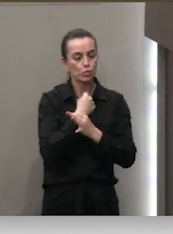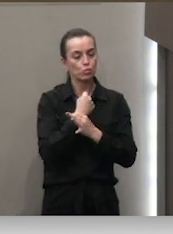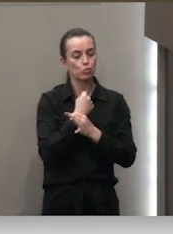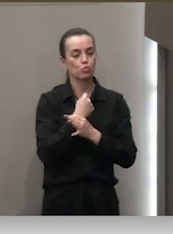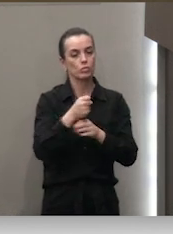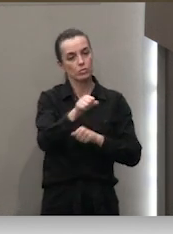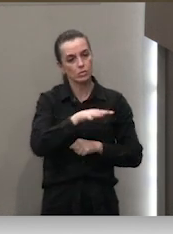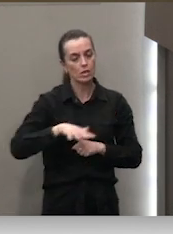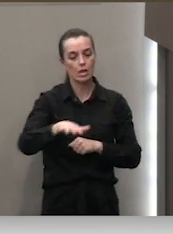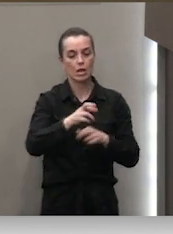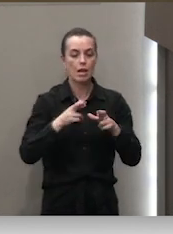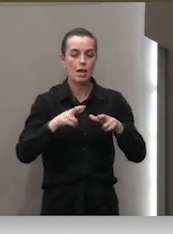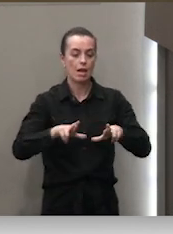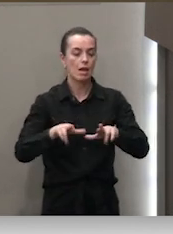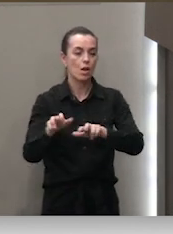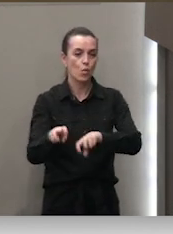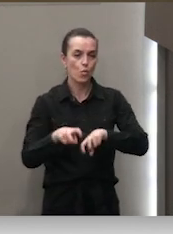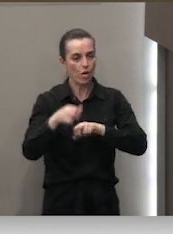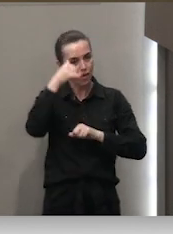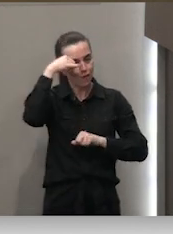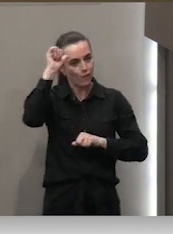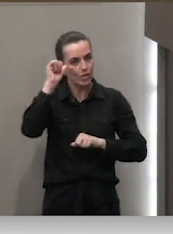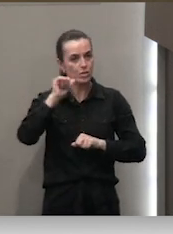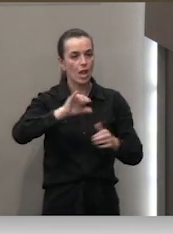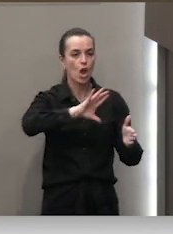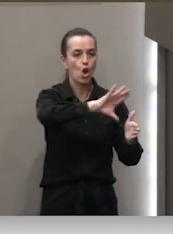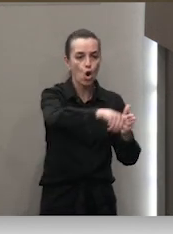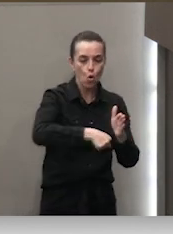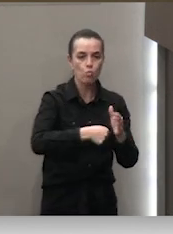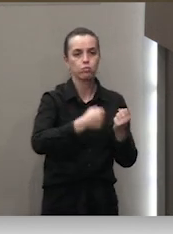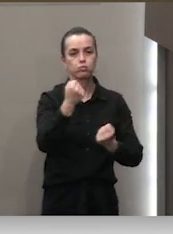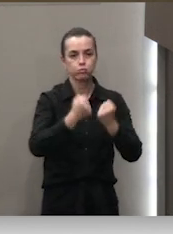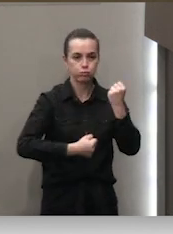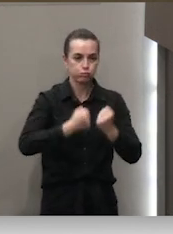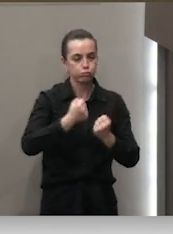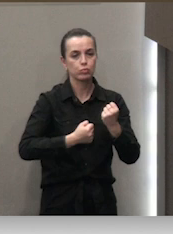ocorrências de furtos e roubos de veículos, bem como a propriedades rurais.